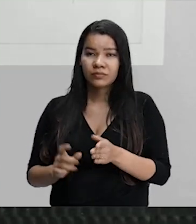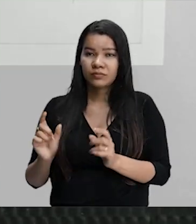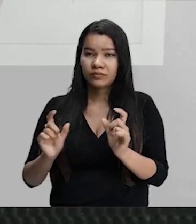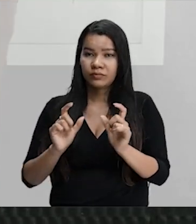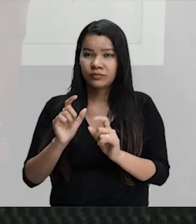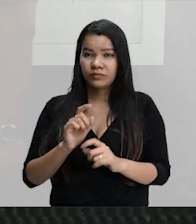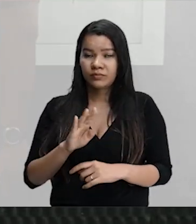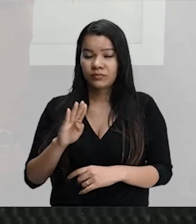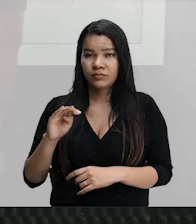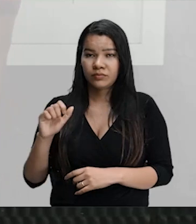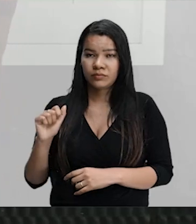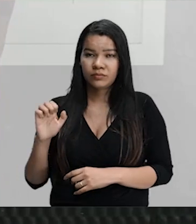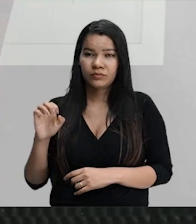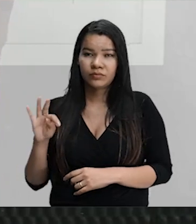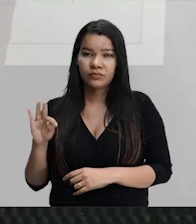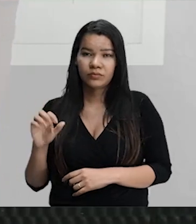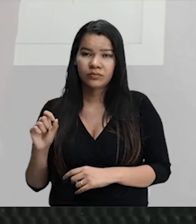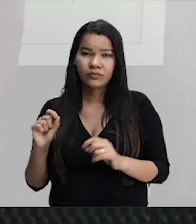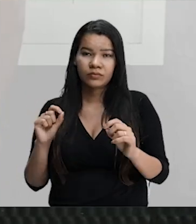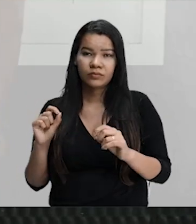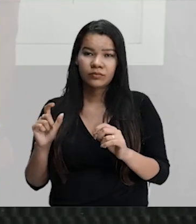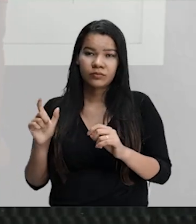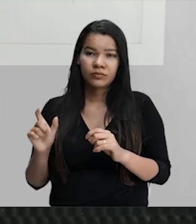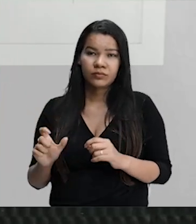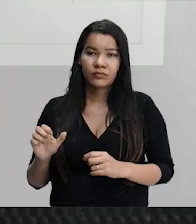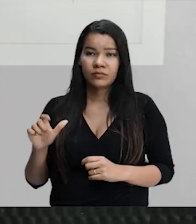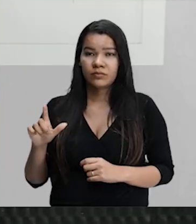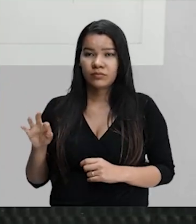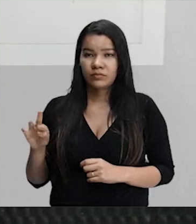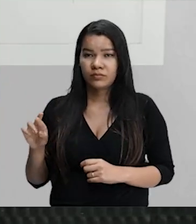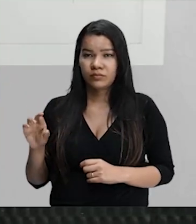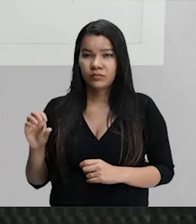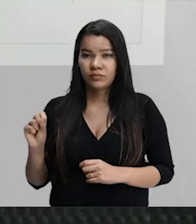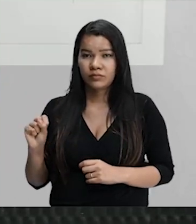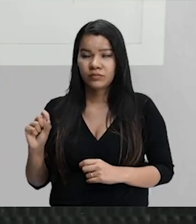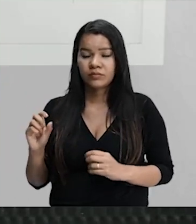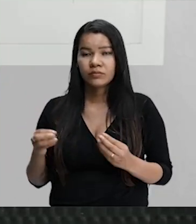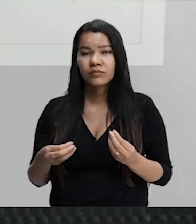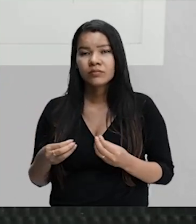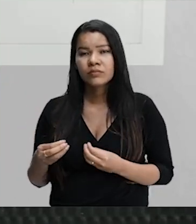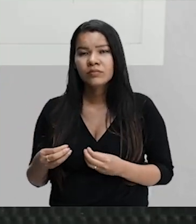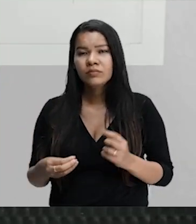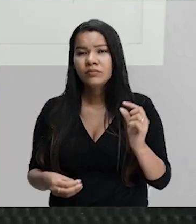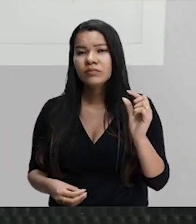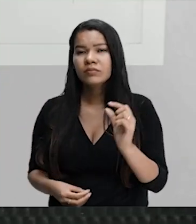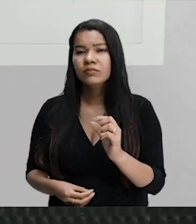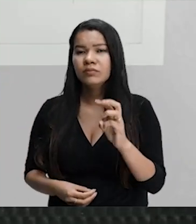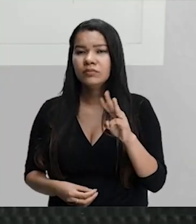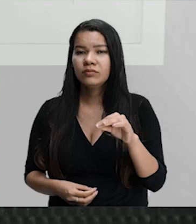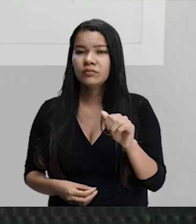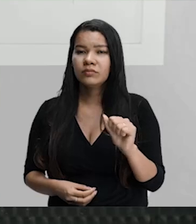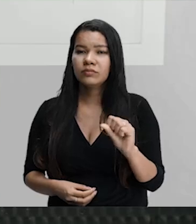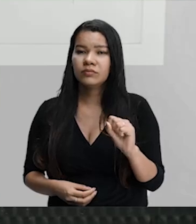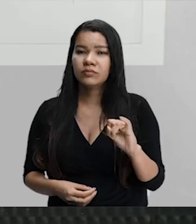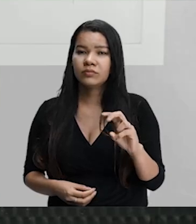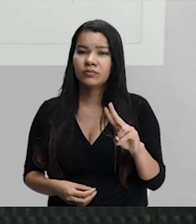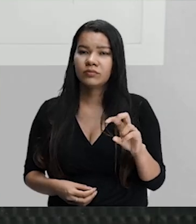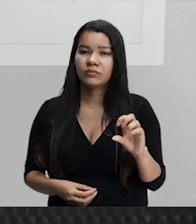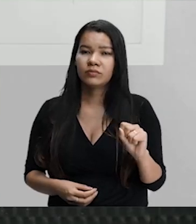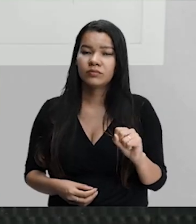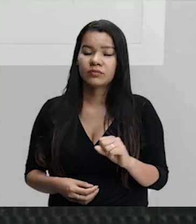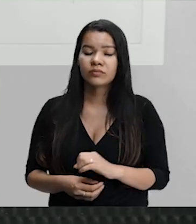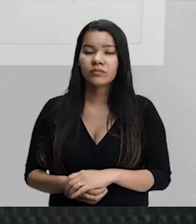partículas beta, que são os elétrons, como o elétron ele é muito menos massivo do que o núcleo atômico e do que o próprio